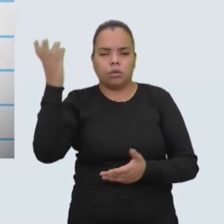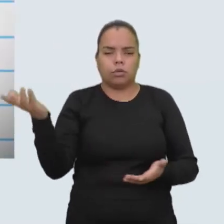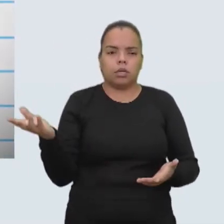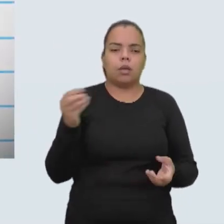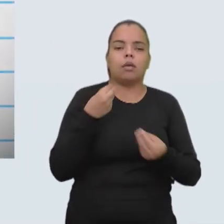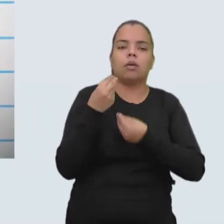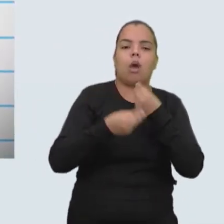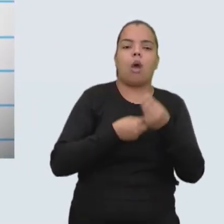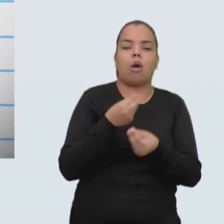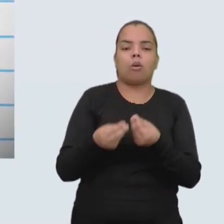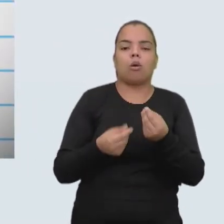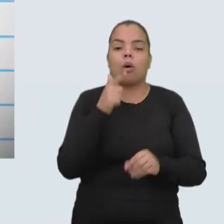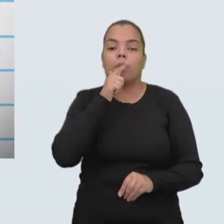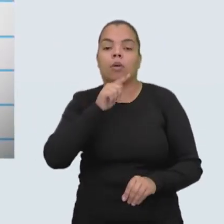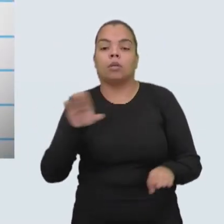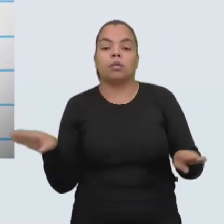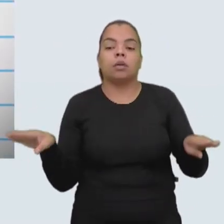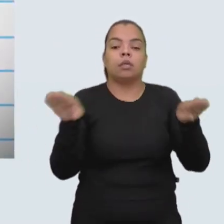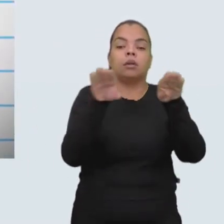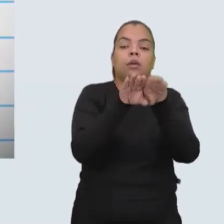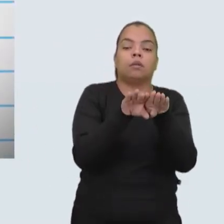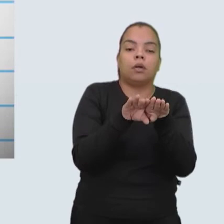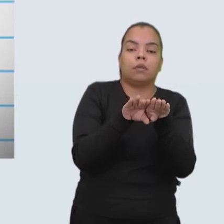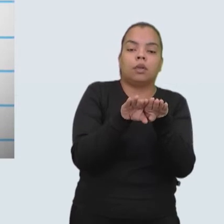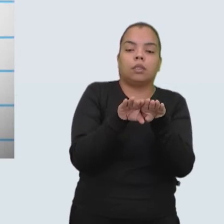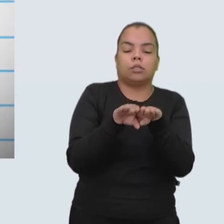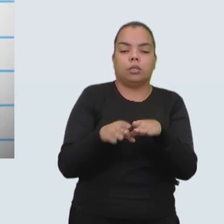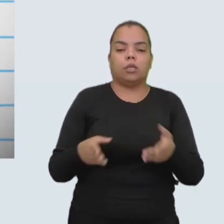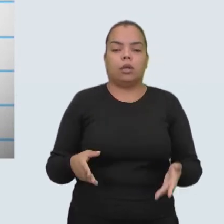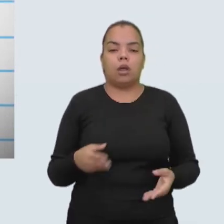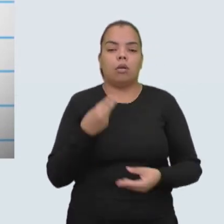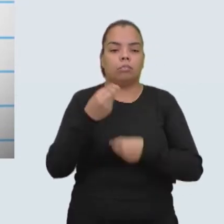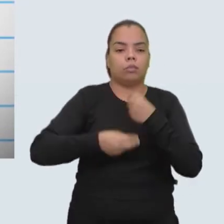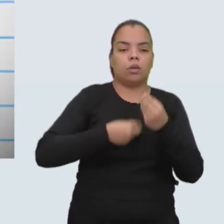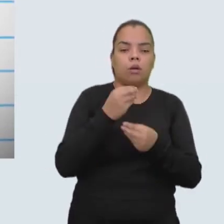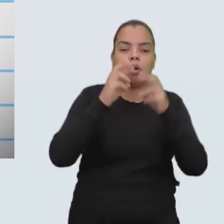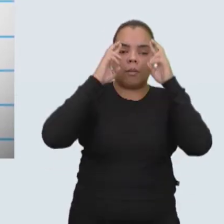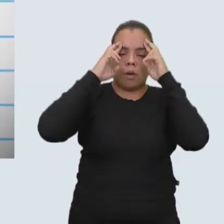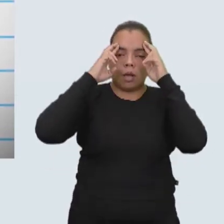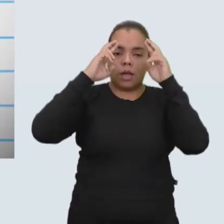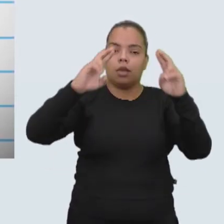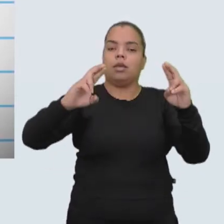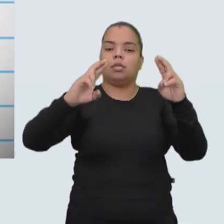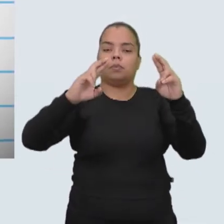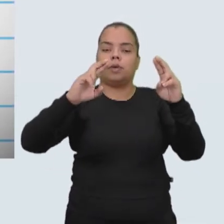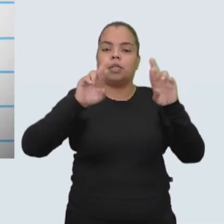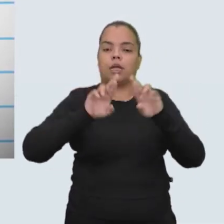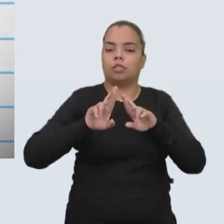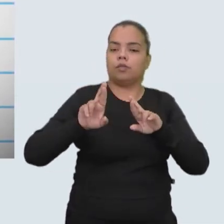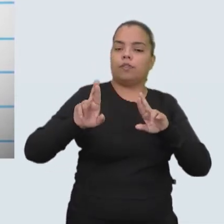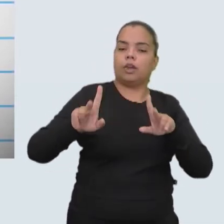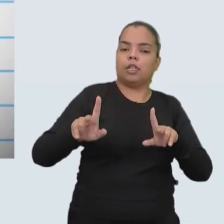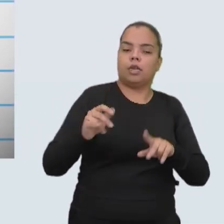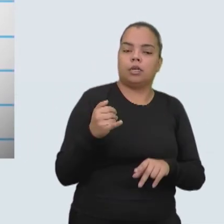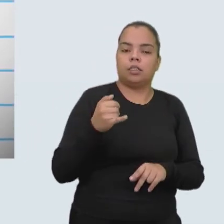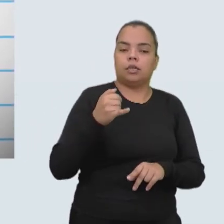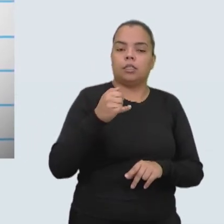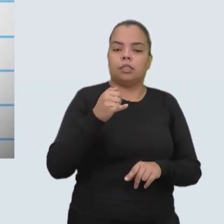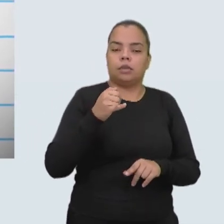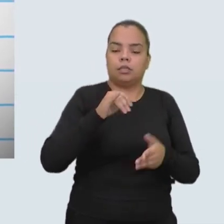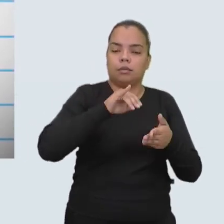aos diferentes sem descaracterizá-los? Como respeitar as diferenças sem fazer delas um pressuposto